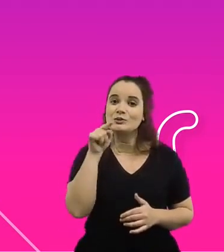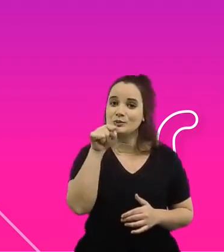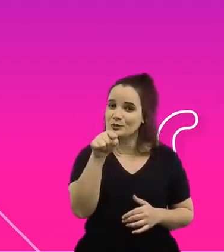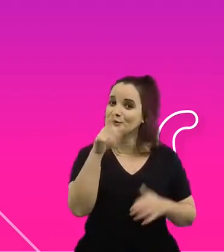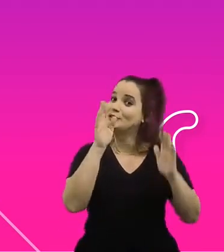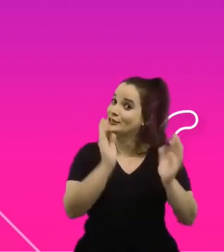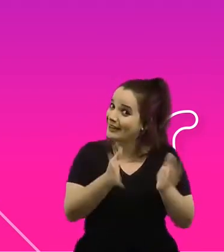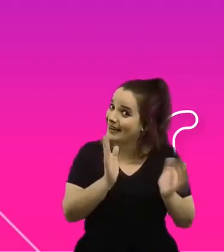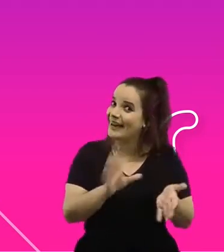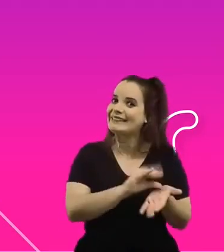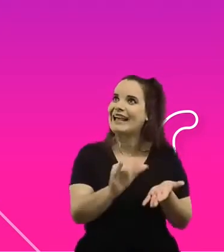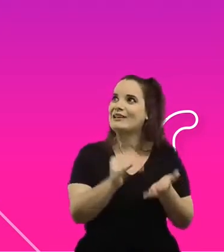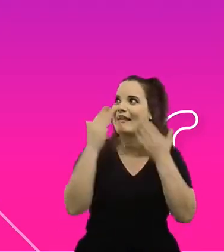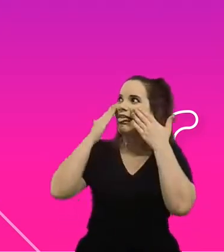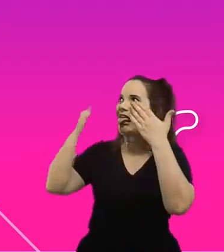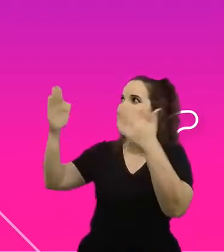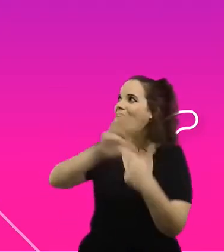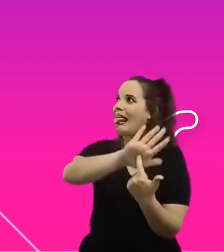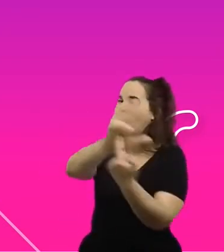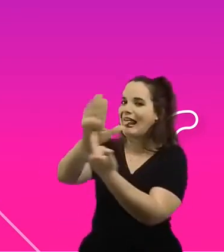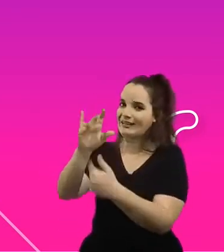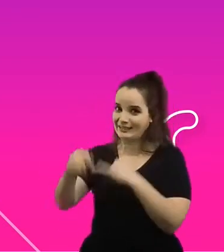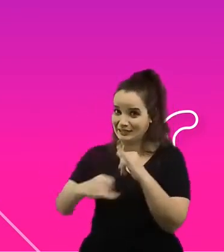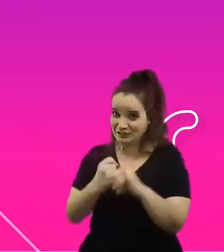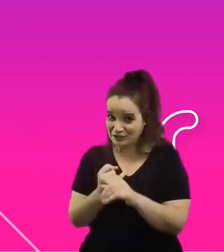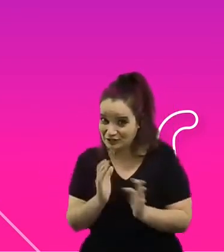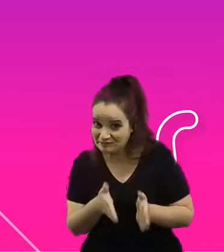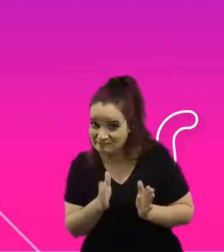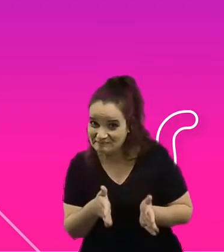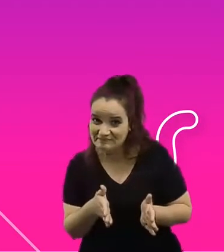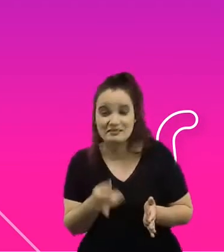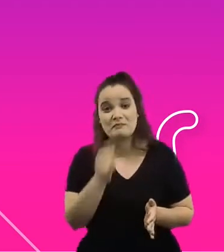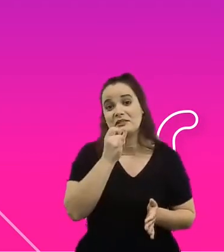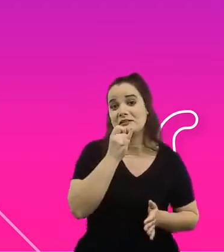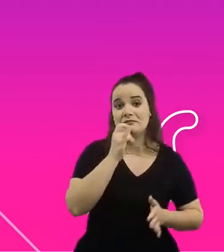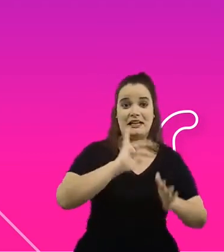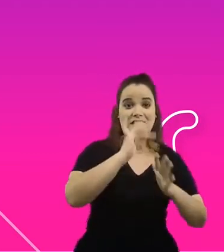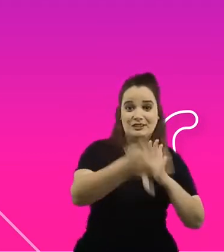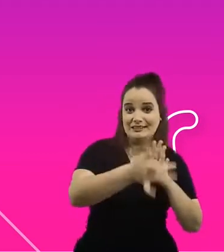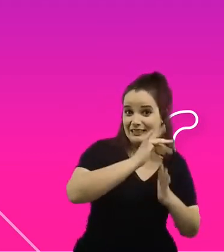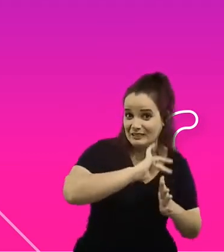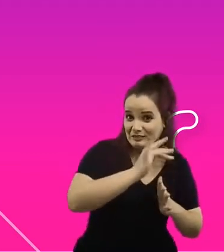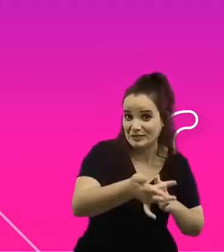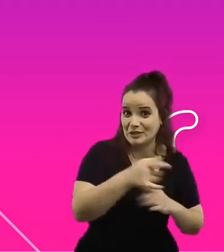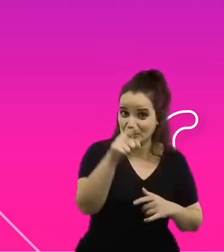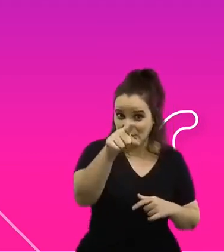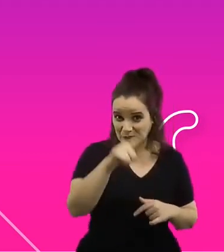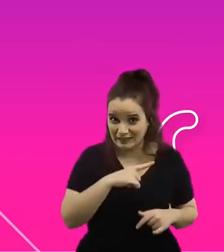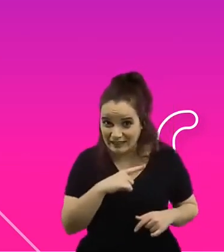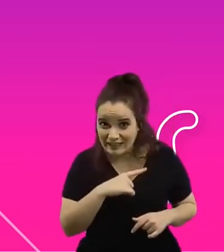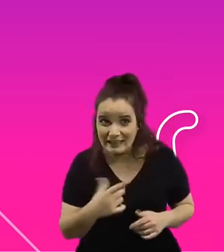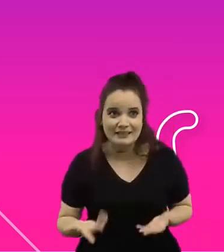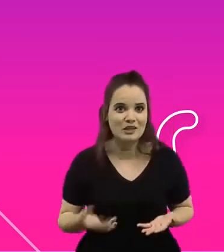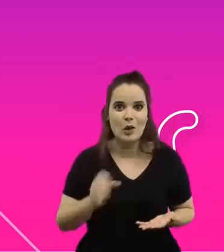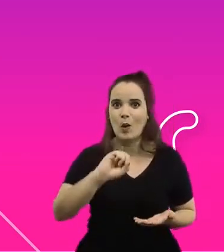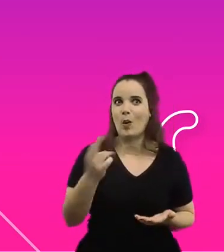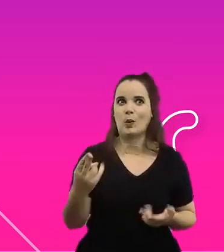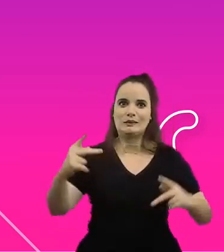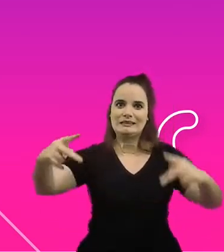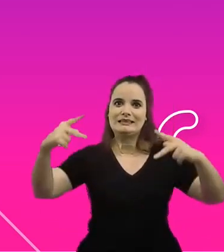muitos lugares. Cada aplicativo de rede social que você usa, cada site novo que você se